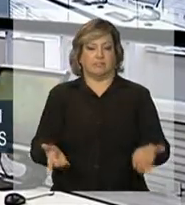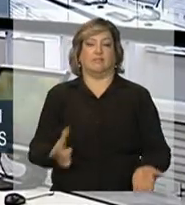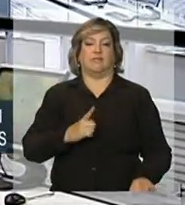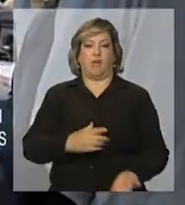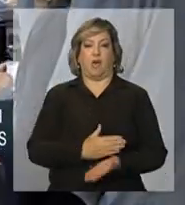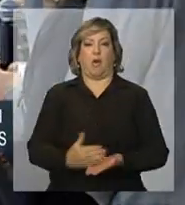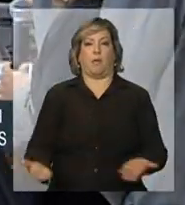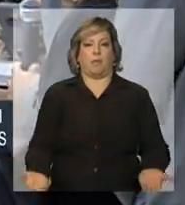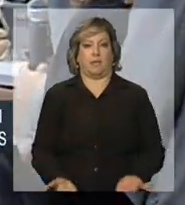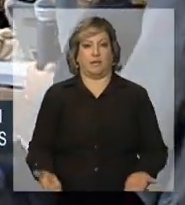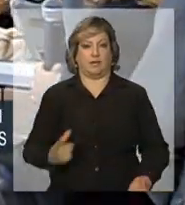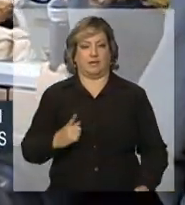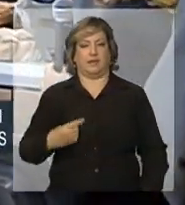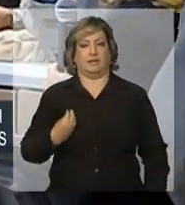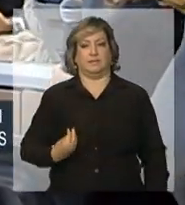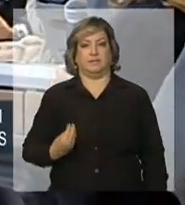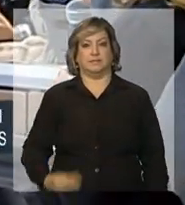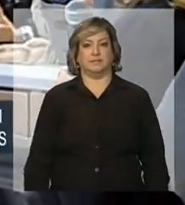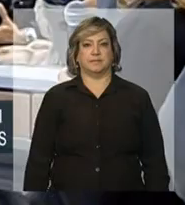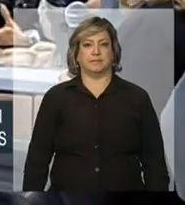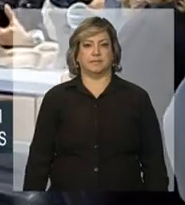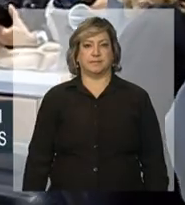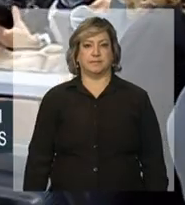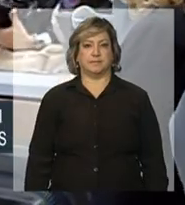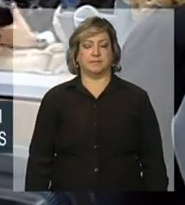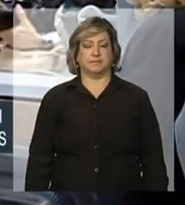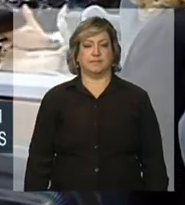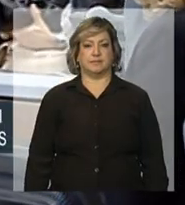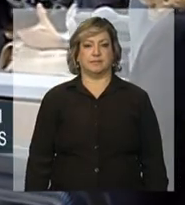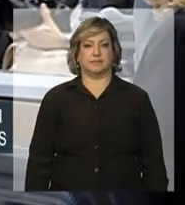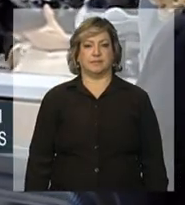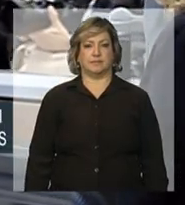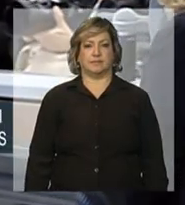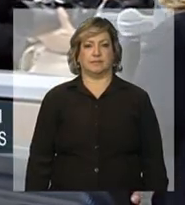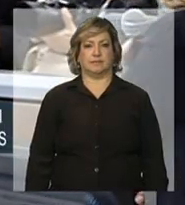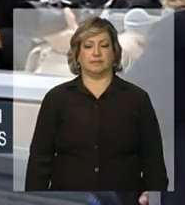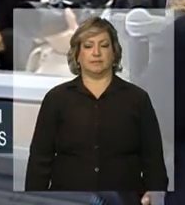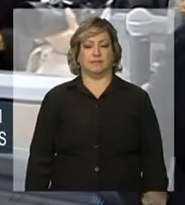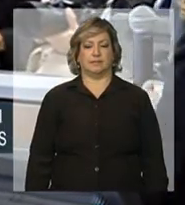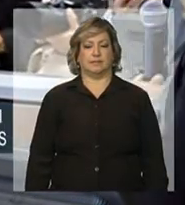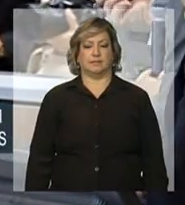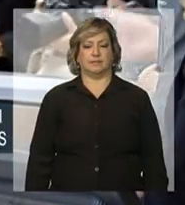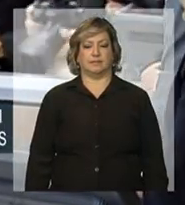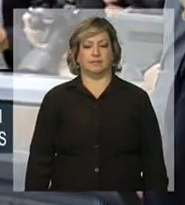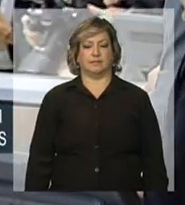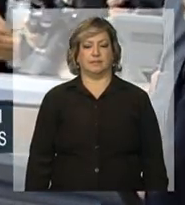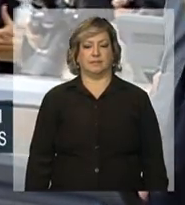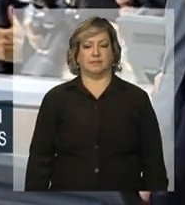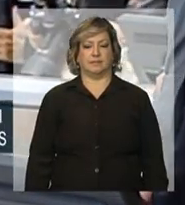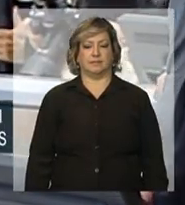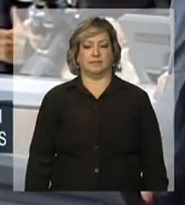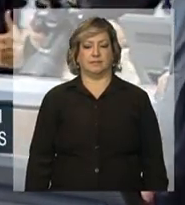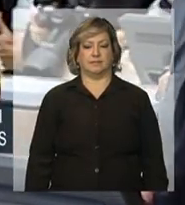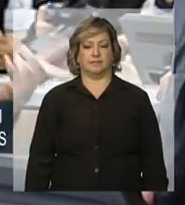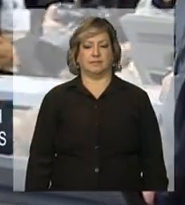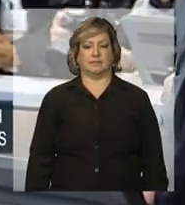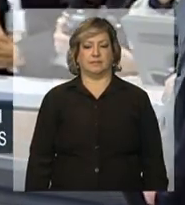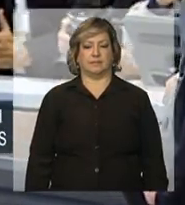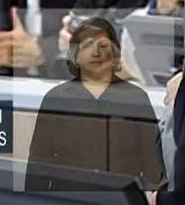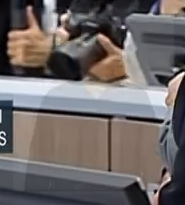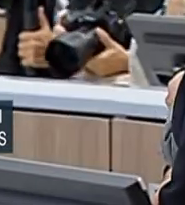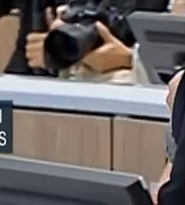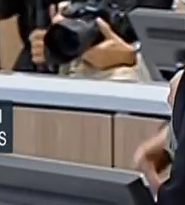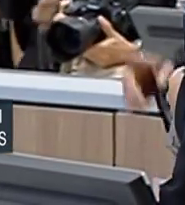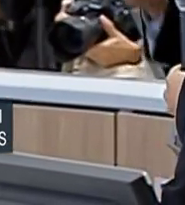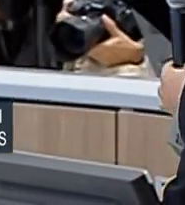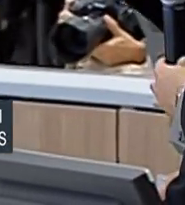E a mobilidade também, que os acidentes, no momento que ocorrer o acidente, se tiver monitorado, a gente pode imediatamente atuar. Atender as pessoas. A